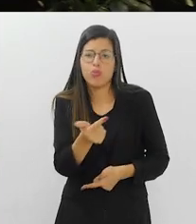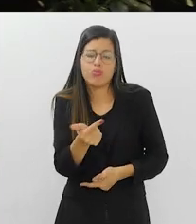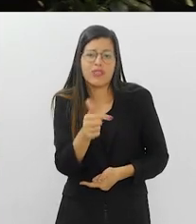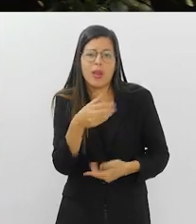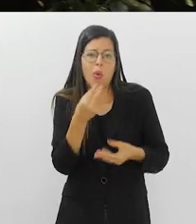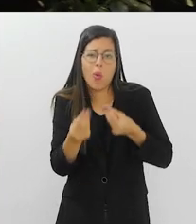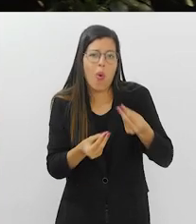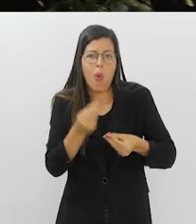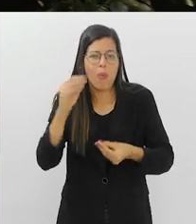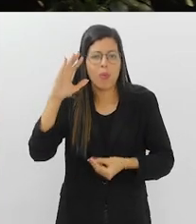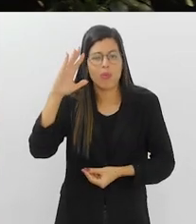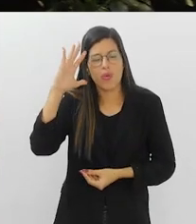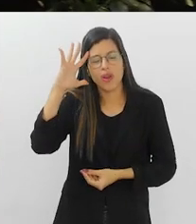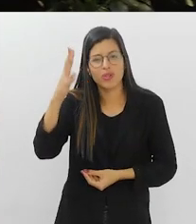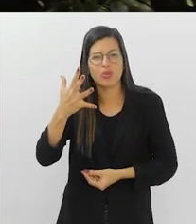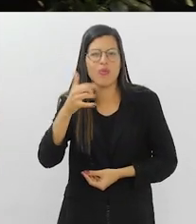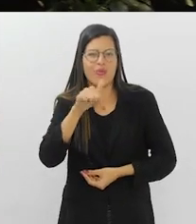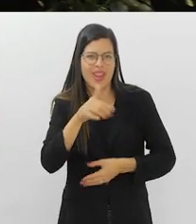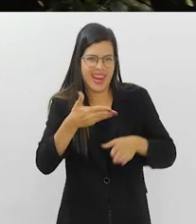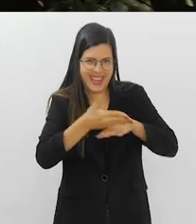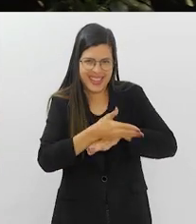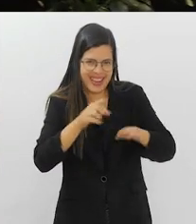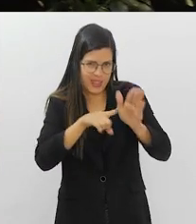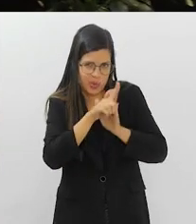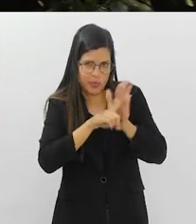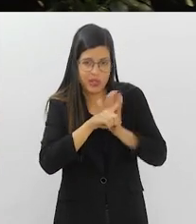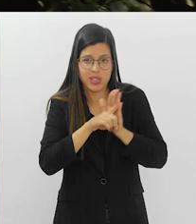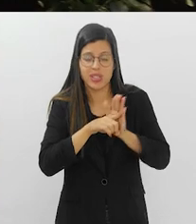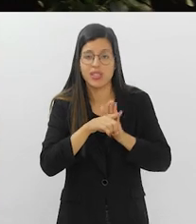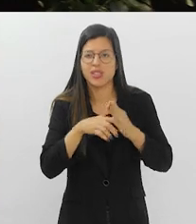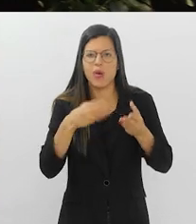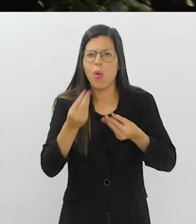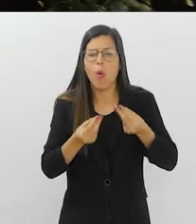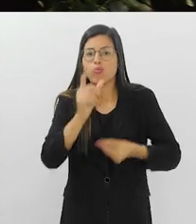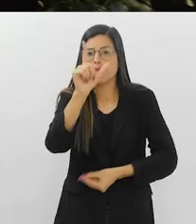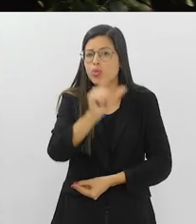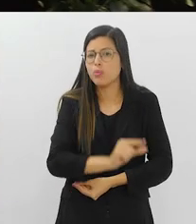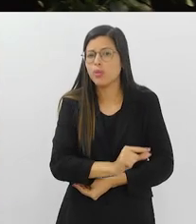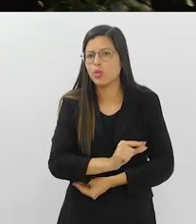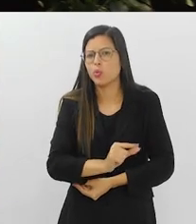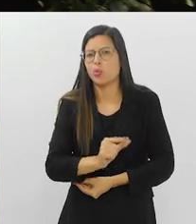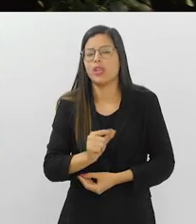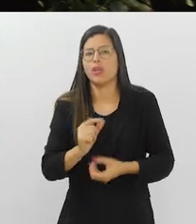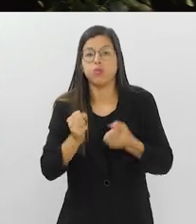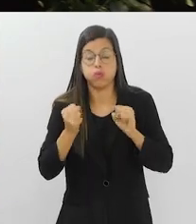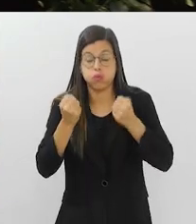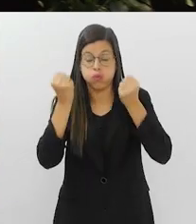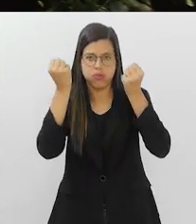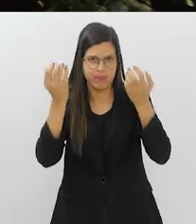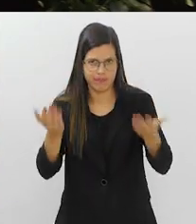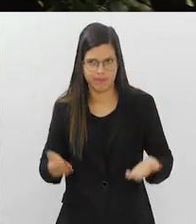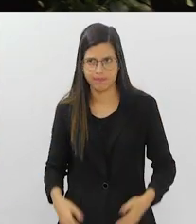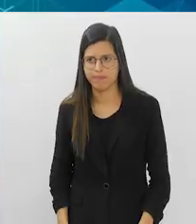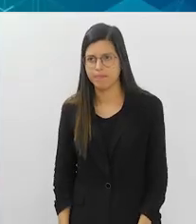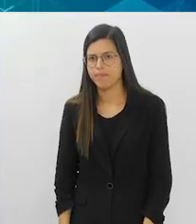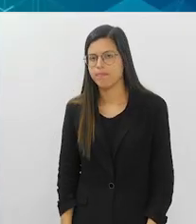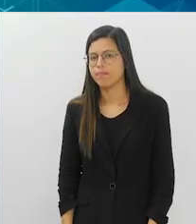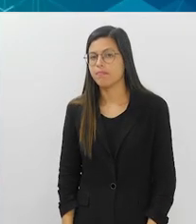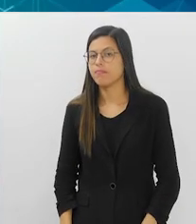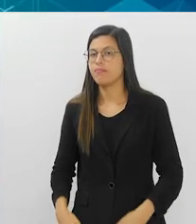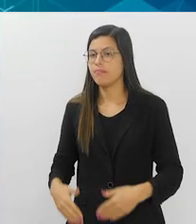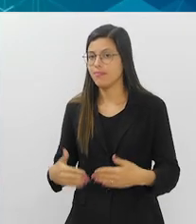como que você trabalha? Qual a orientação que você daria para ele mitigar um pouco, reduzir um pouco essa questão do estresse?